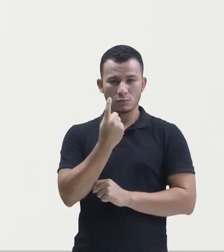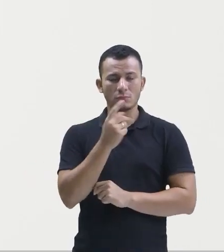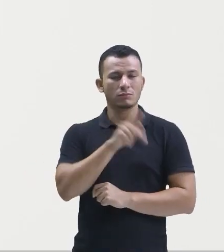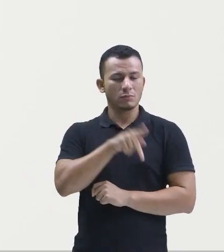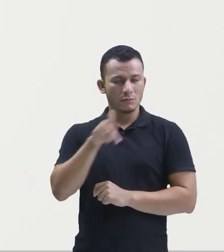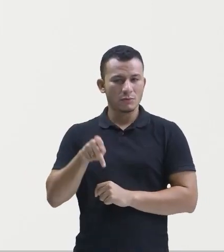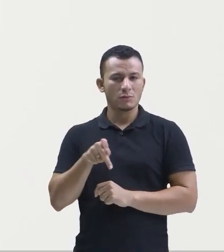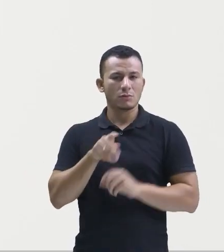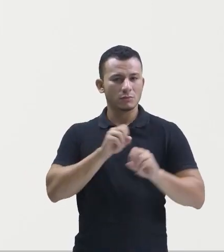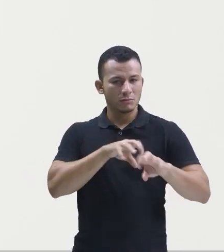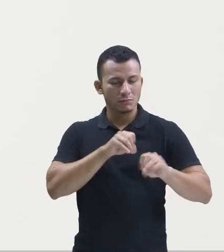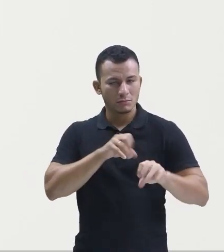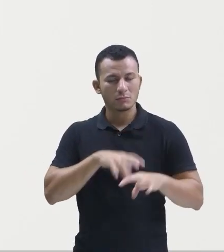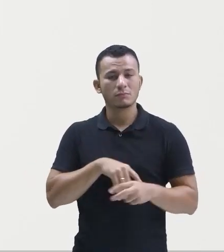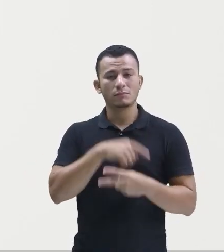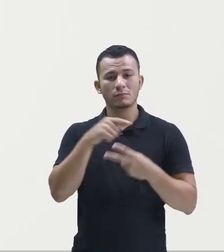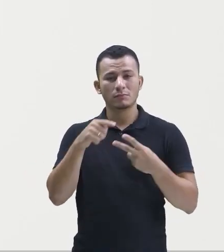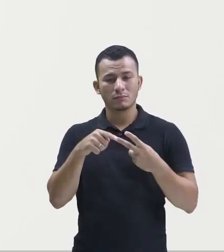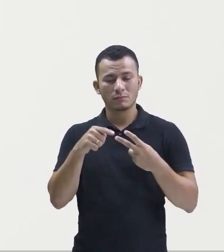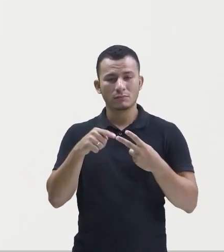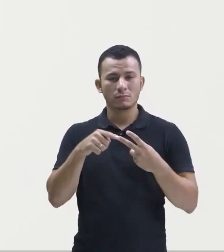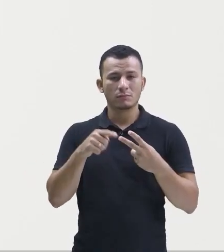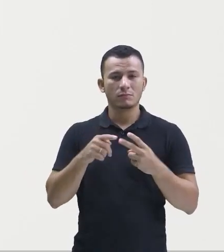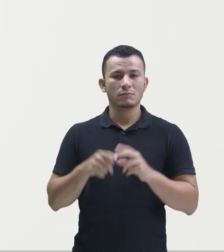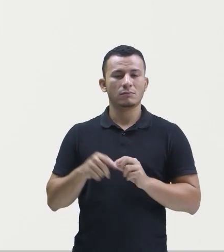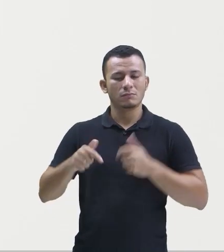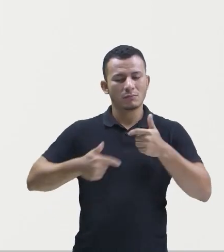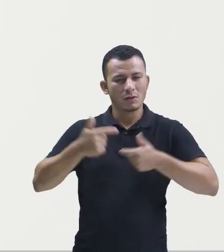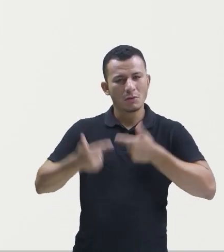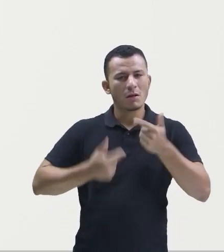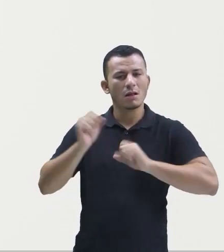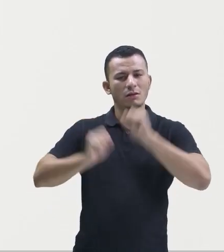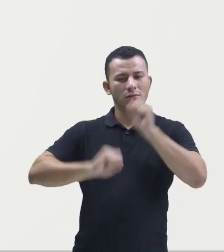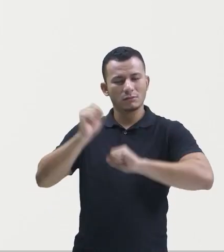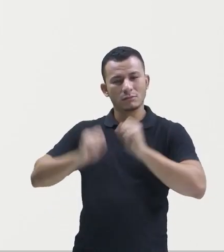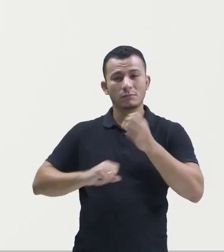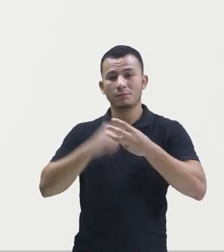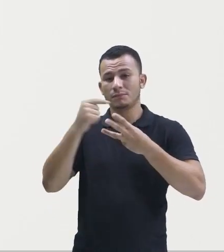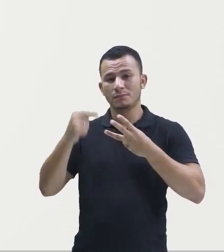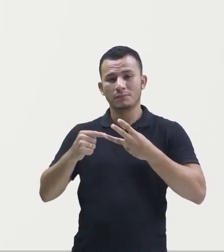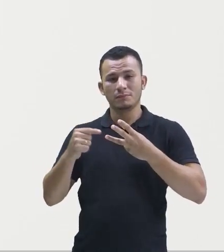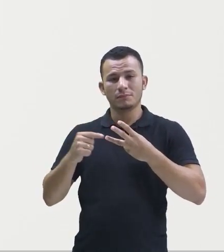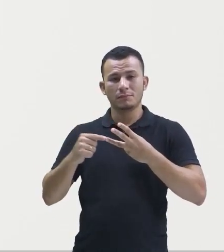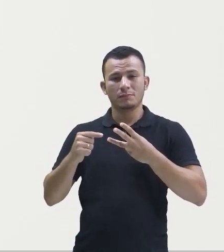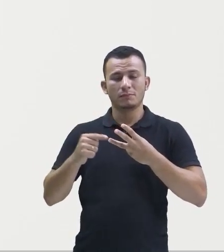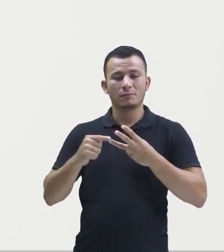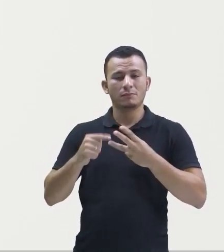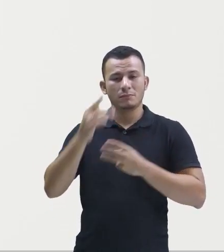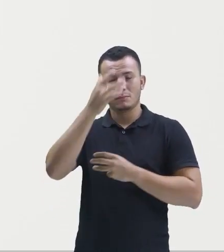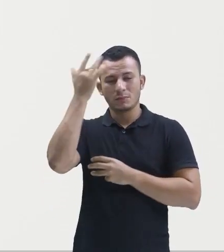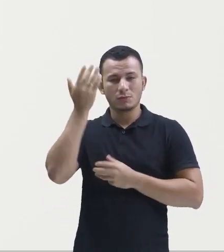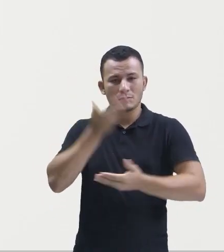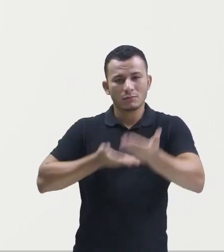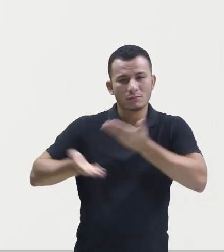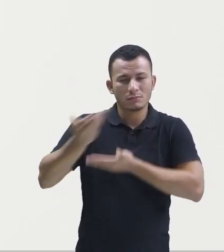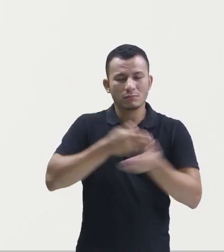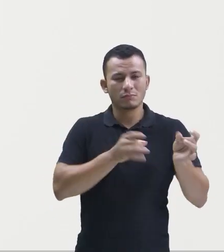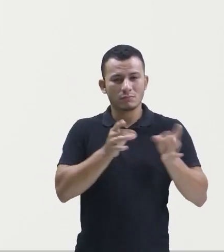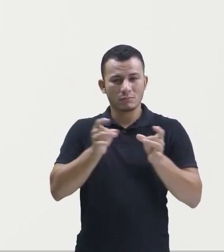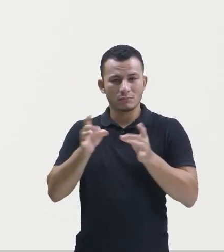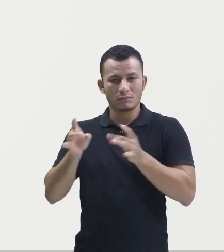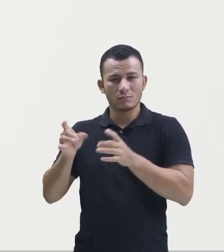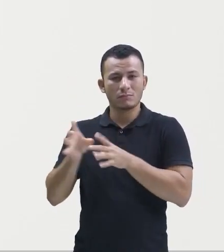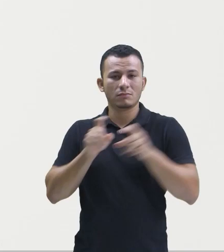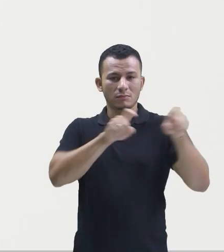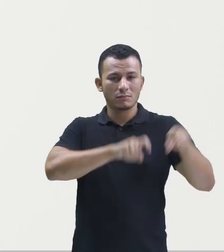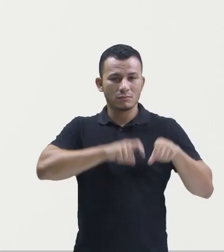professor ministrando aulas. Na 2, as pessoas trabalhando na indústria. E na 3, as pessoas comercializando seus produtos na